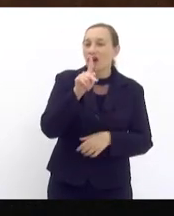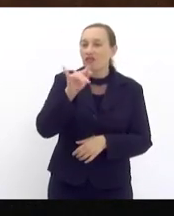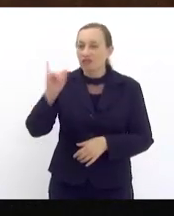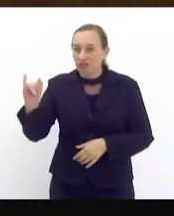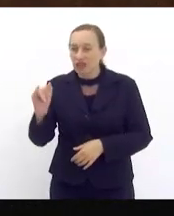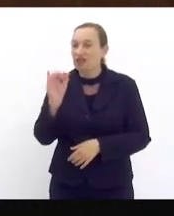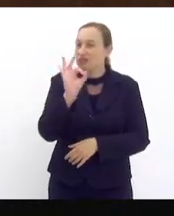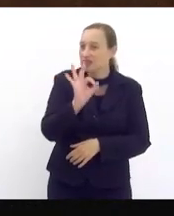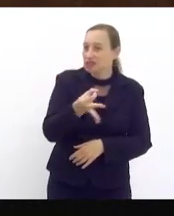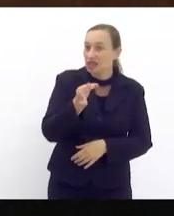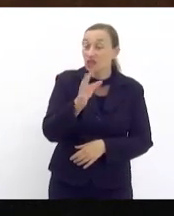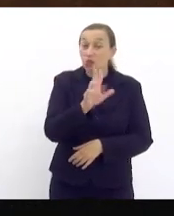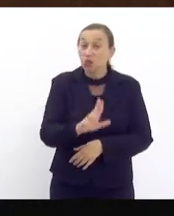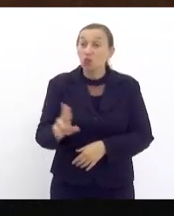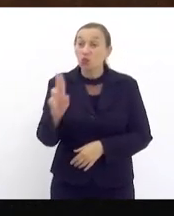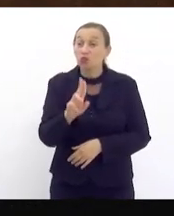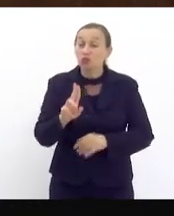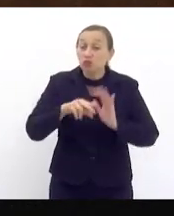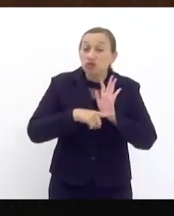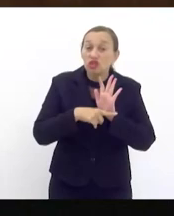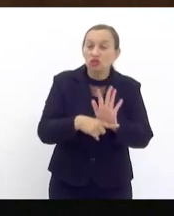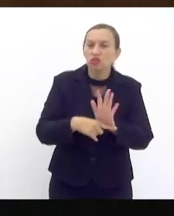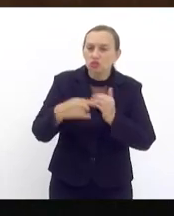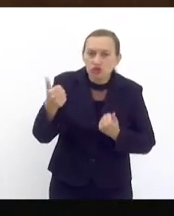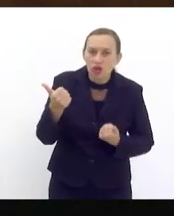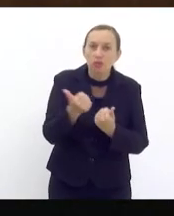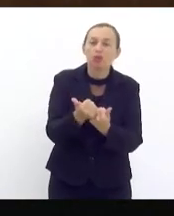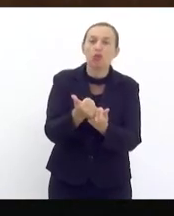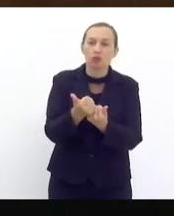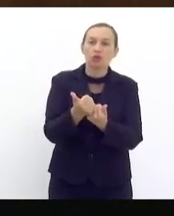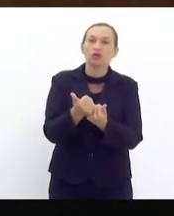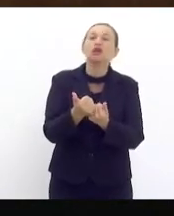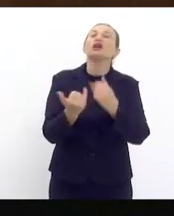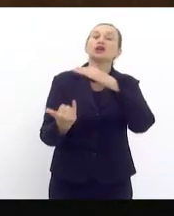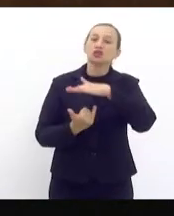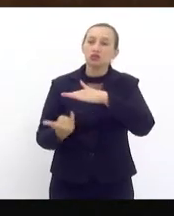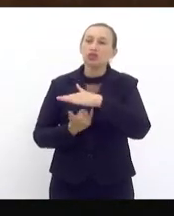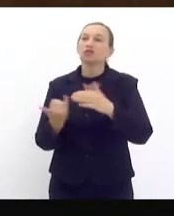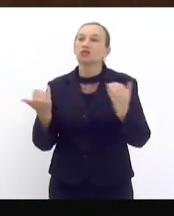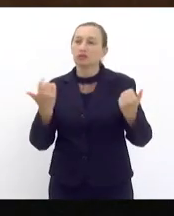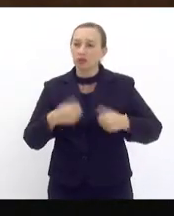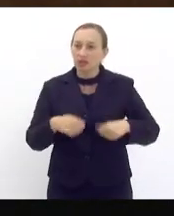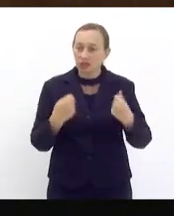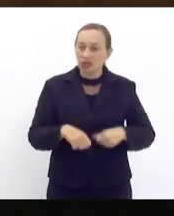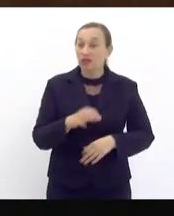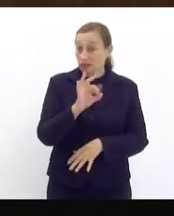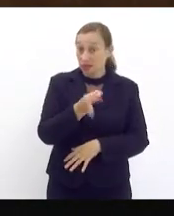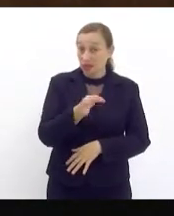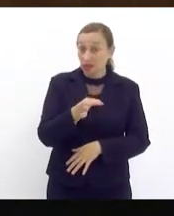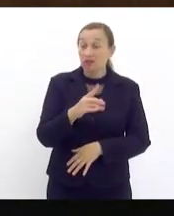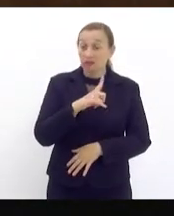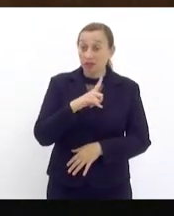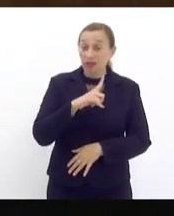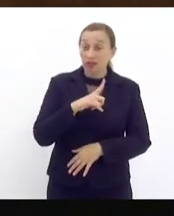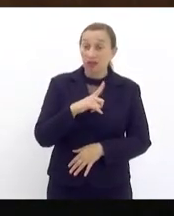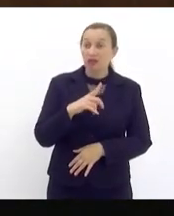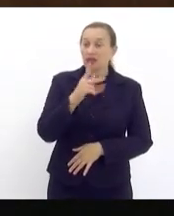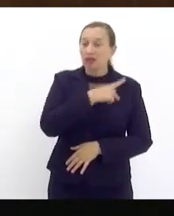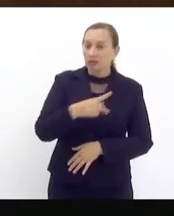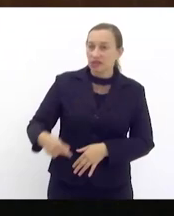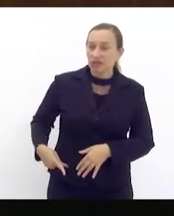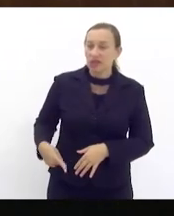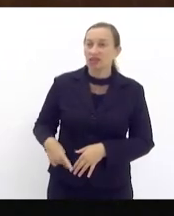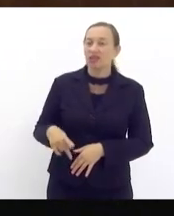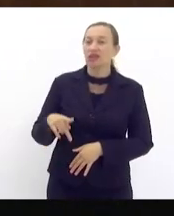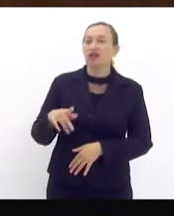de fato um instrumento de ajuda e Apoio às instituições que tanto precisam E tenho certeza a presidente Fernanda se mostrou